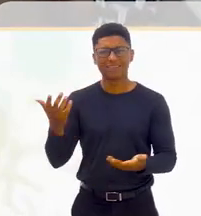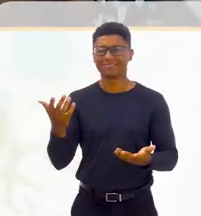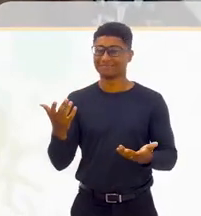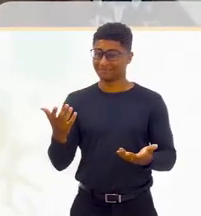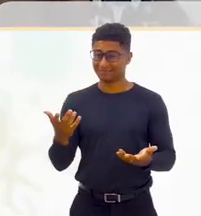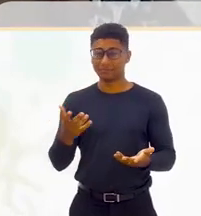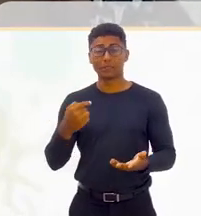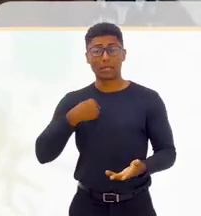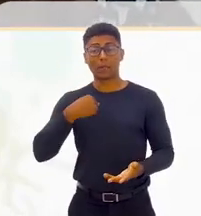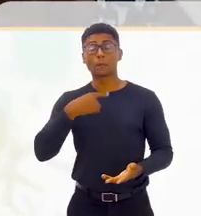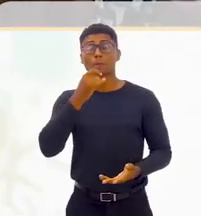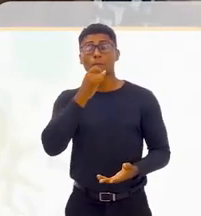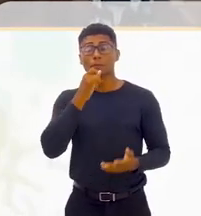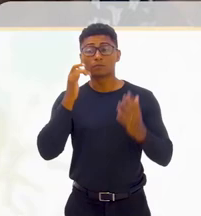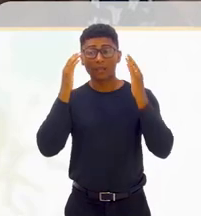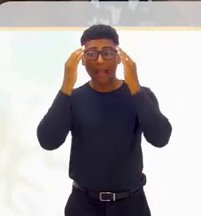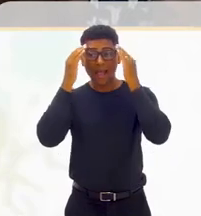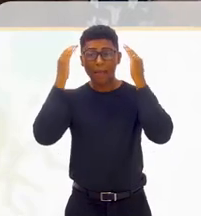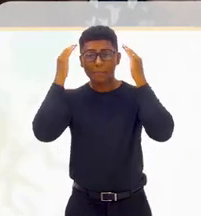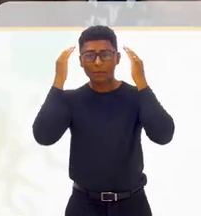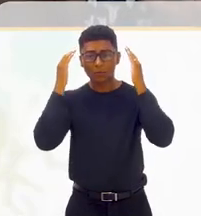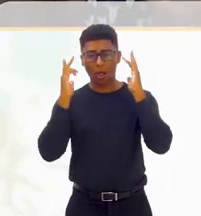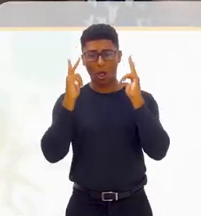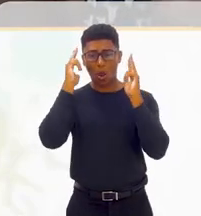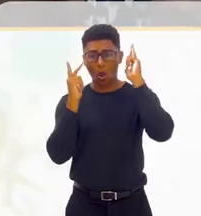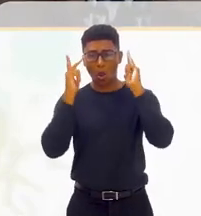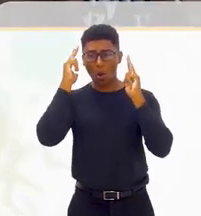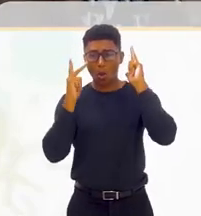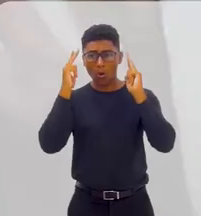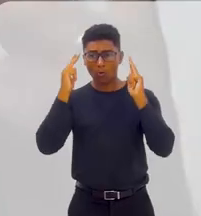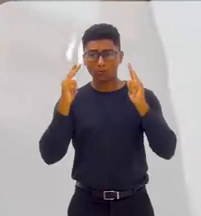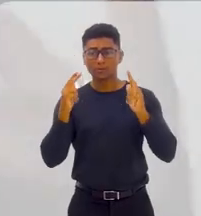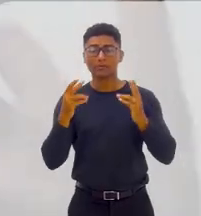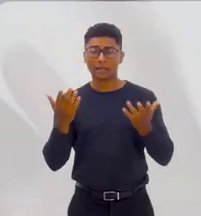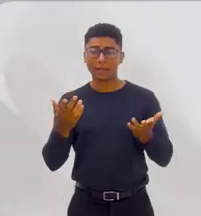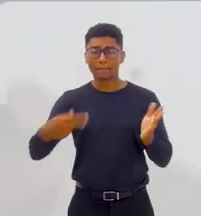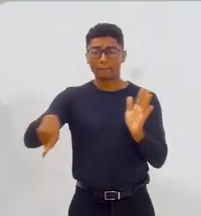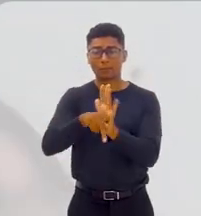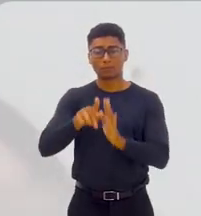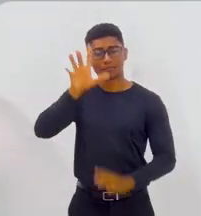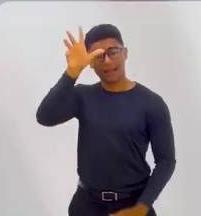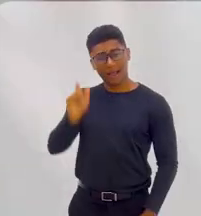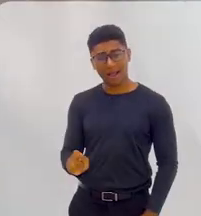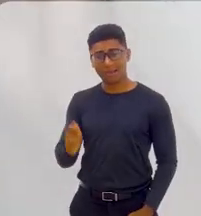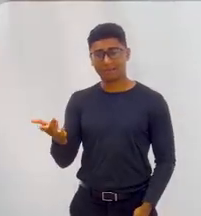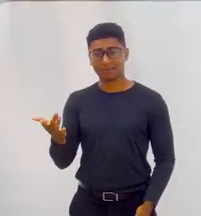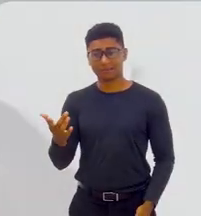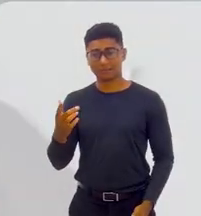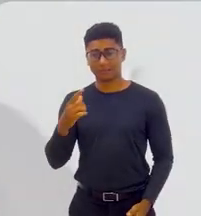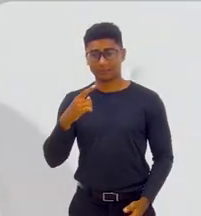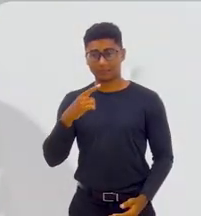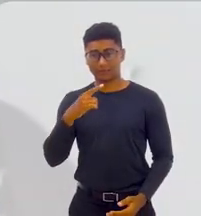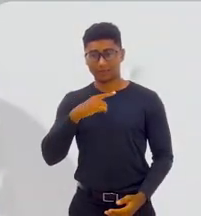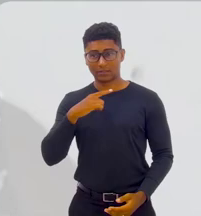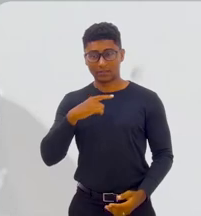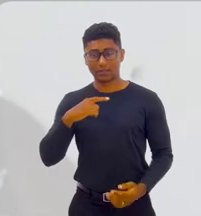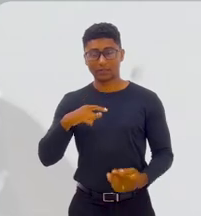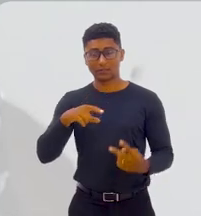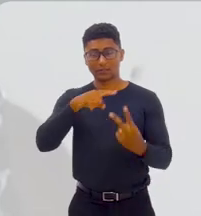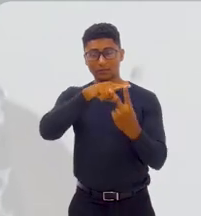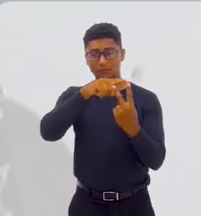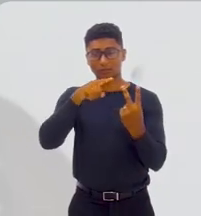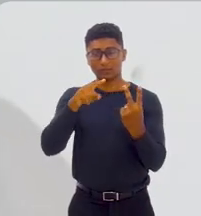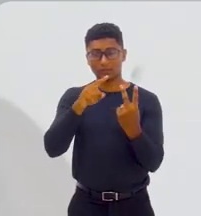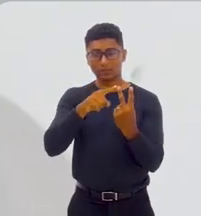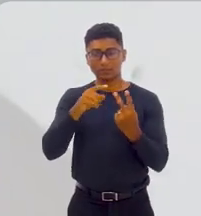bonita. Eu, por exemplo, olha, eu uso um cabelo que é um corte específico, né, que é feito em África, né. Aqui nós temos dois orixás em cima da minha